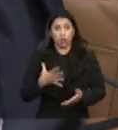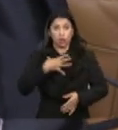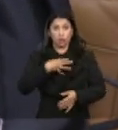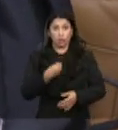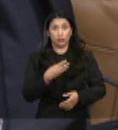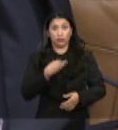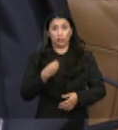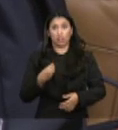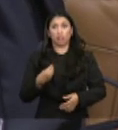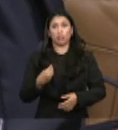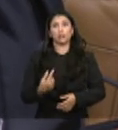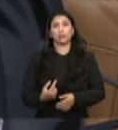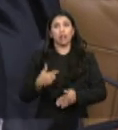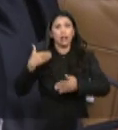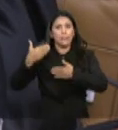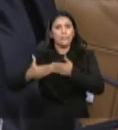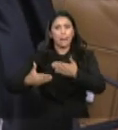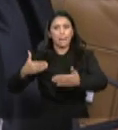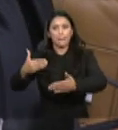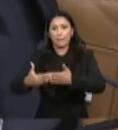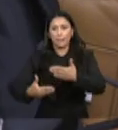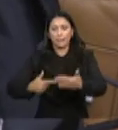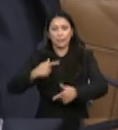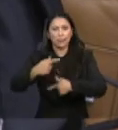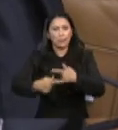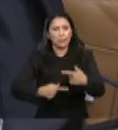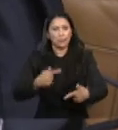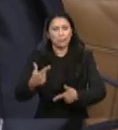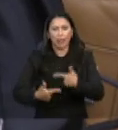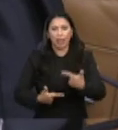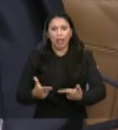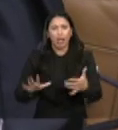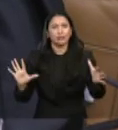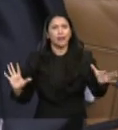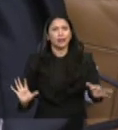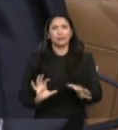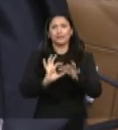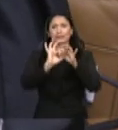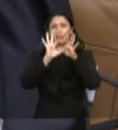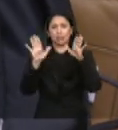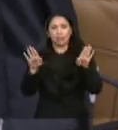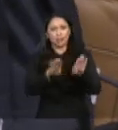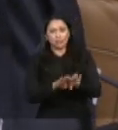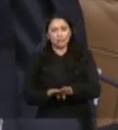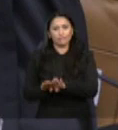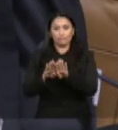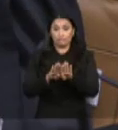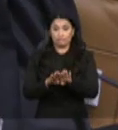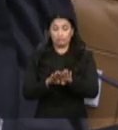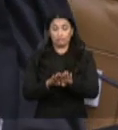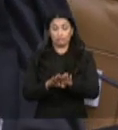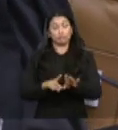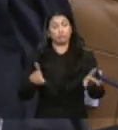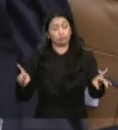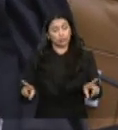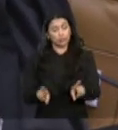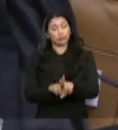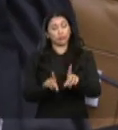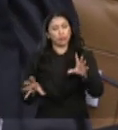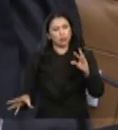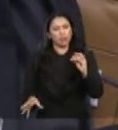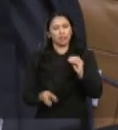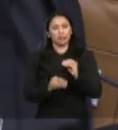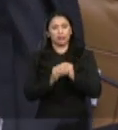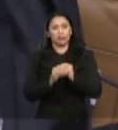antepassados a comunhão da lei da língua e da Liberdade e acrescentou os que